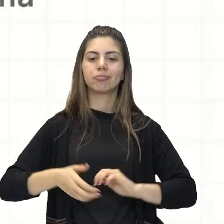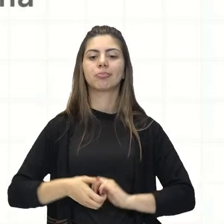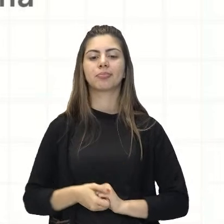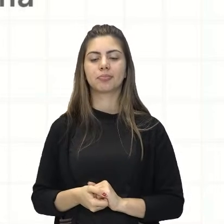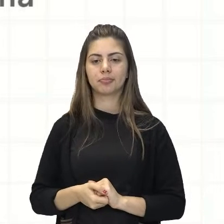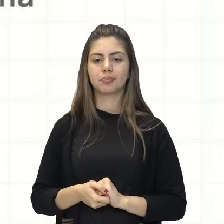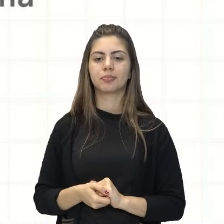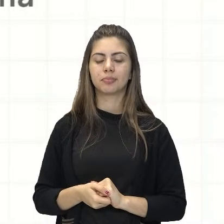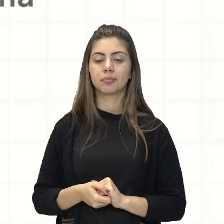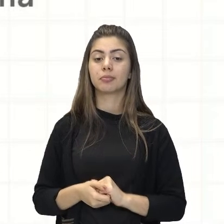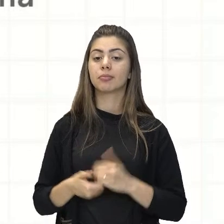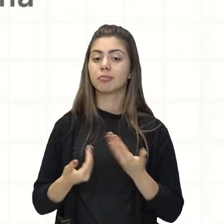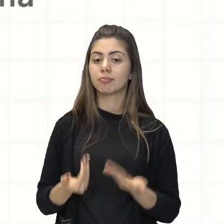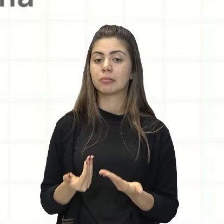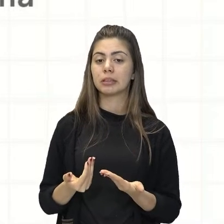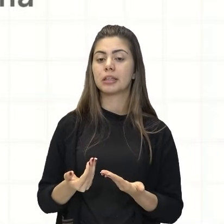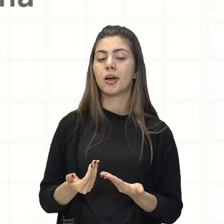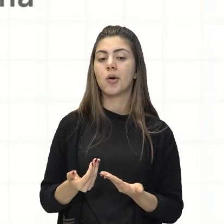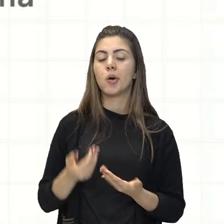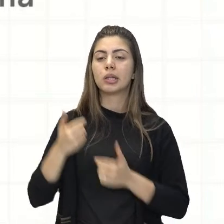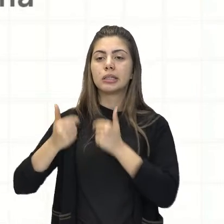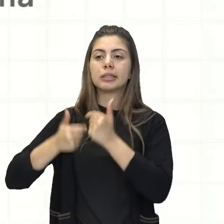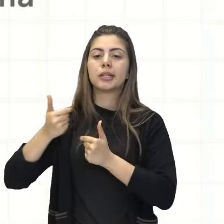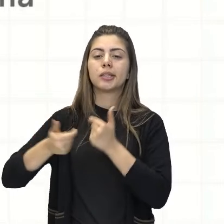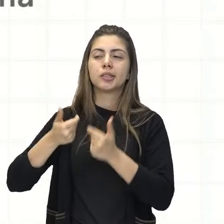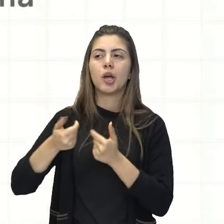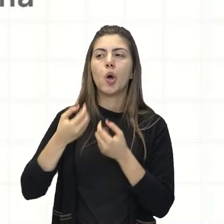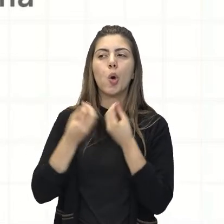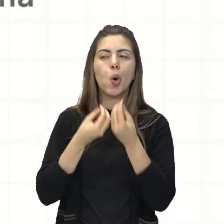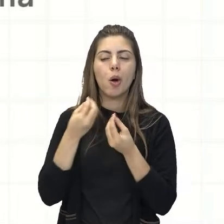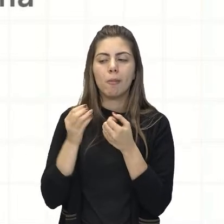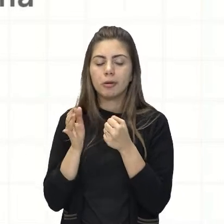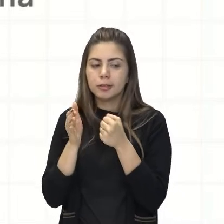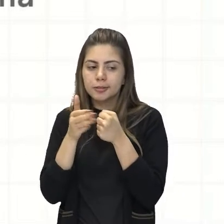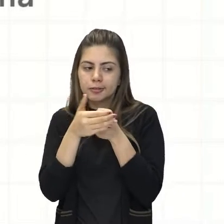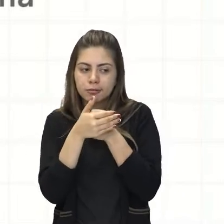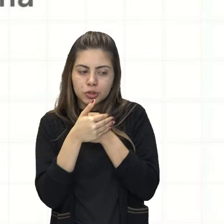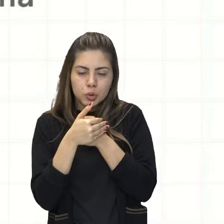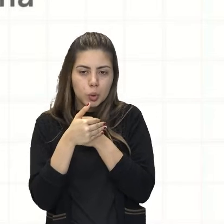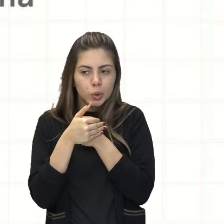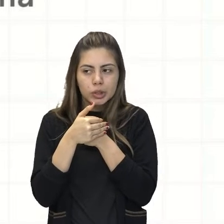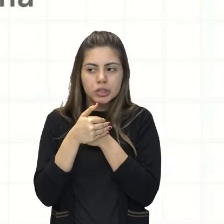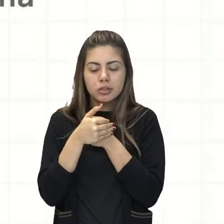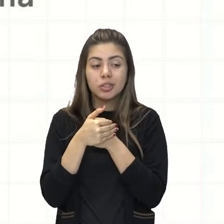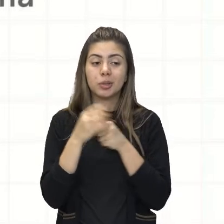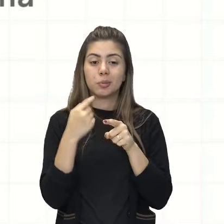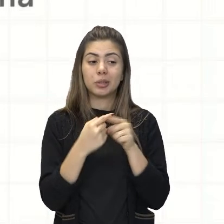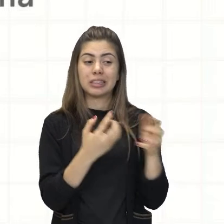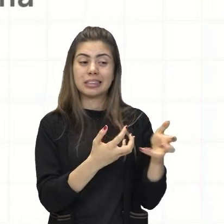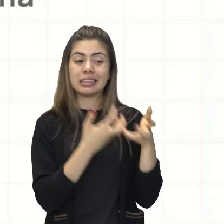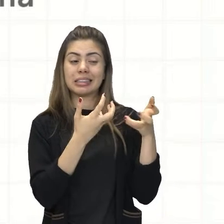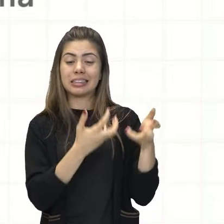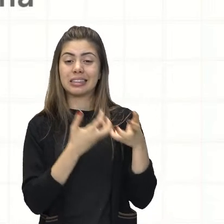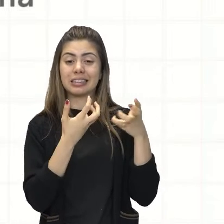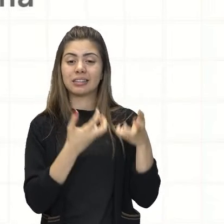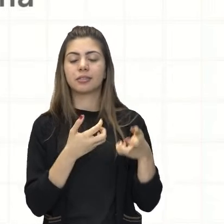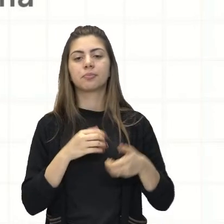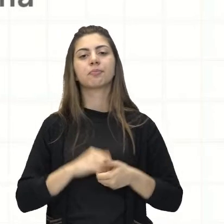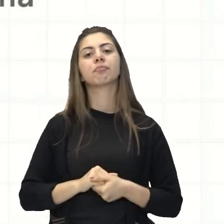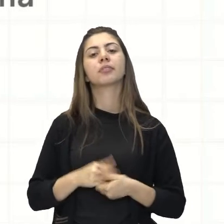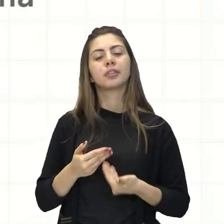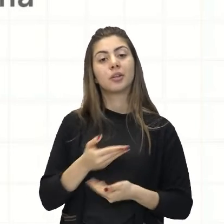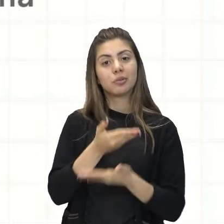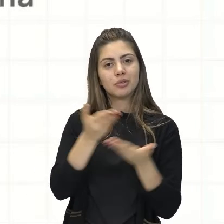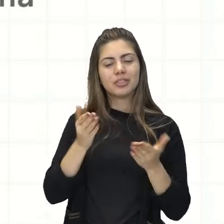geração, muitas vezes de forma camuflada para resistir à pressão. Então, você aí que já estudou a história